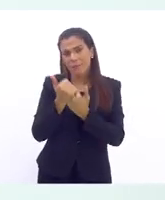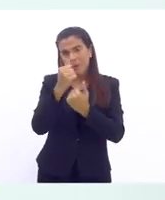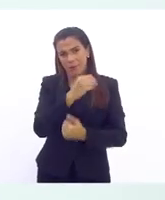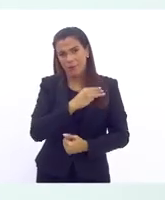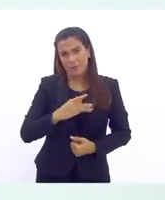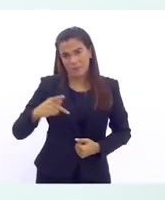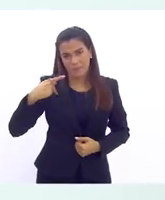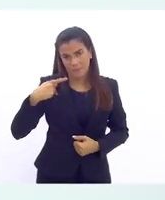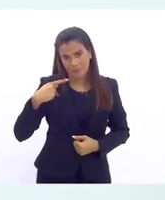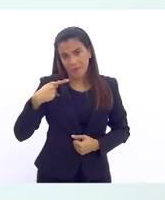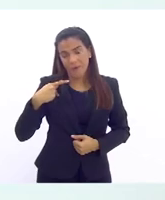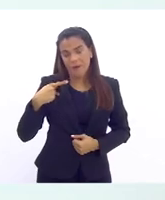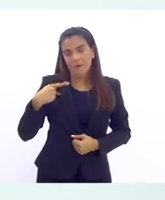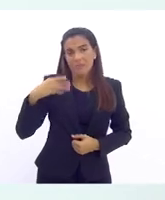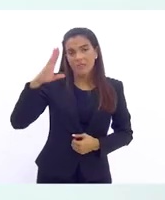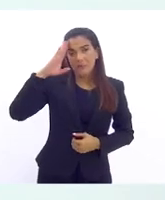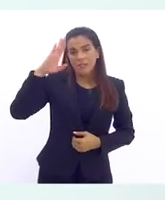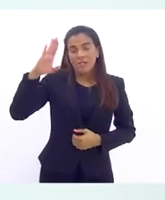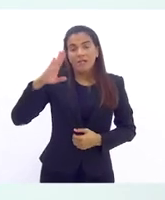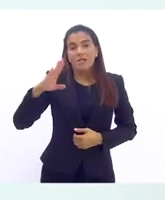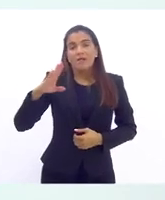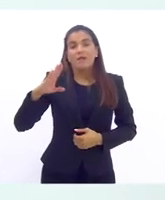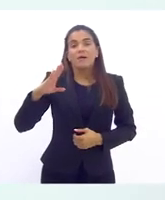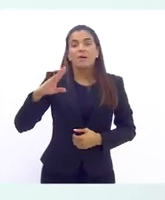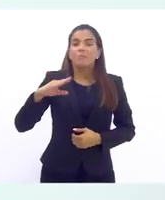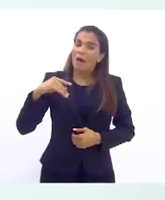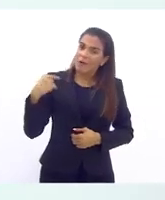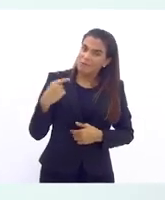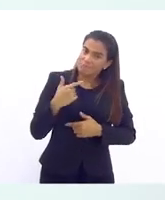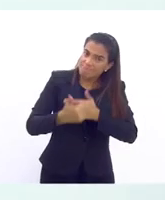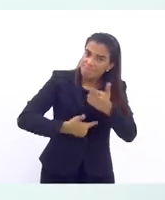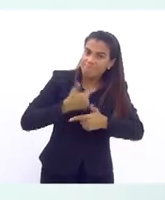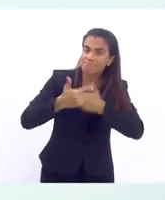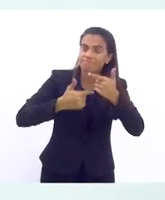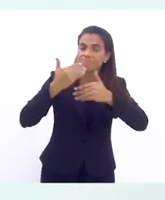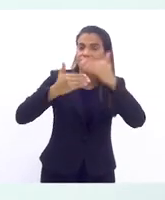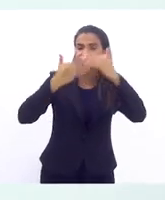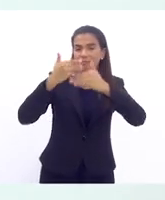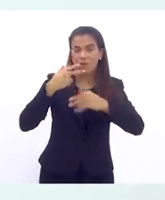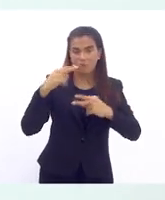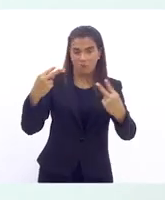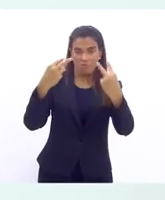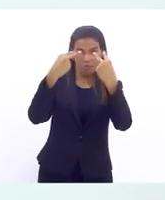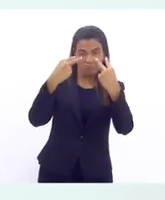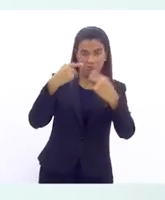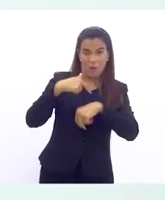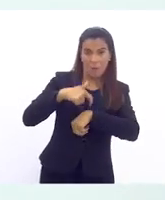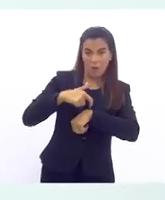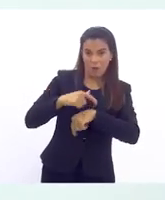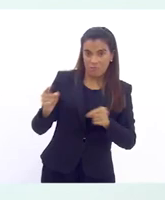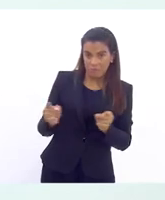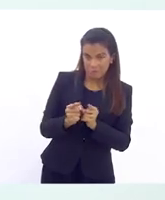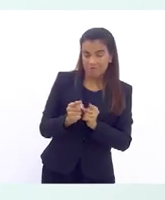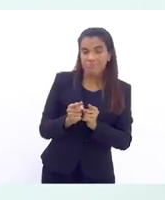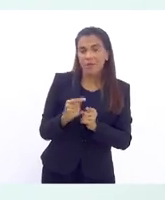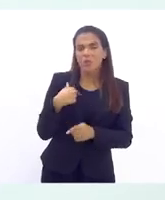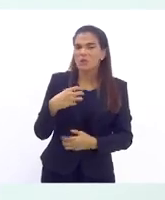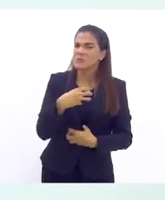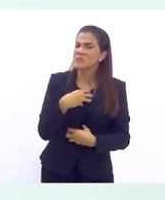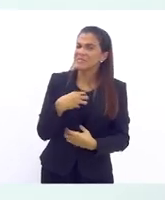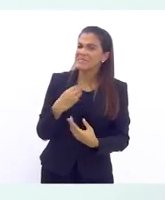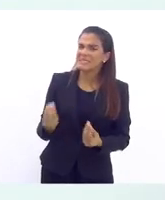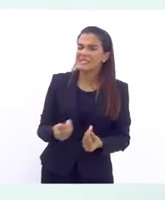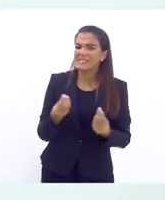em especial ministério público para que as coisas aconteçam E aí eu sei que você tá me olhando por causa do meu tempo eu tô sentindo